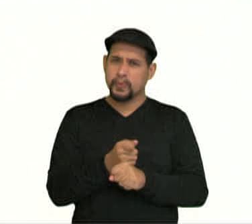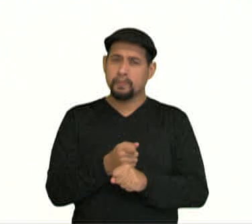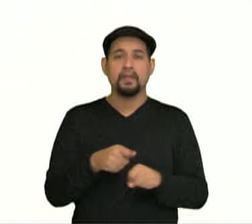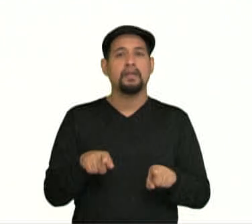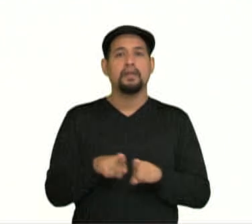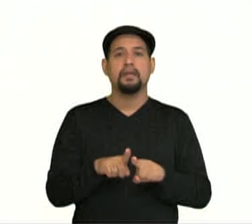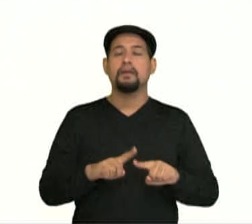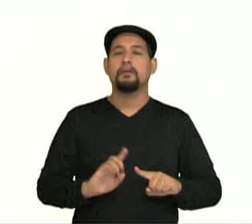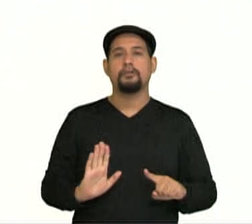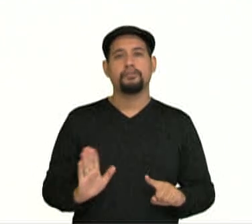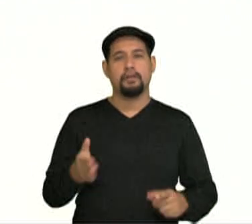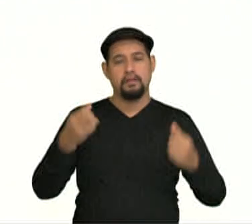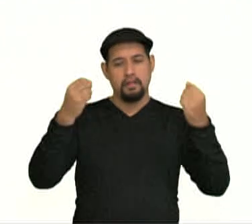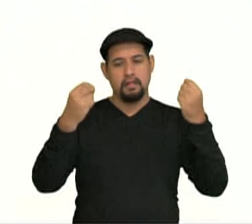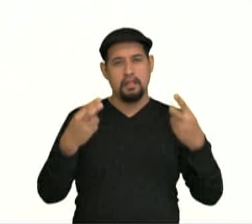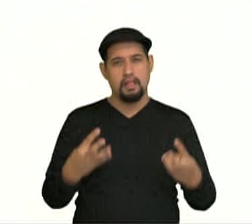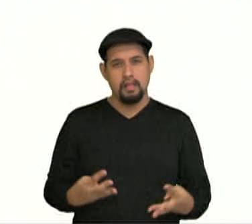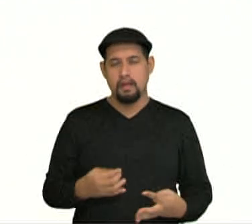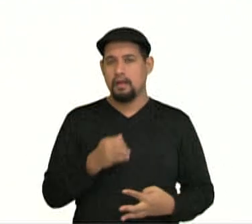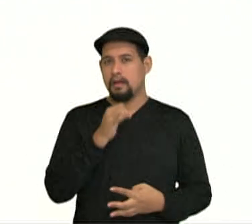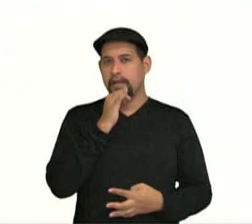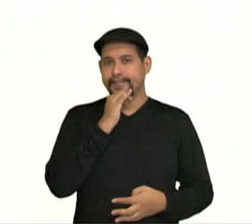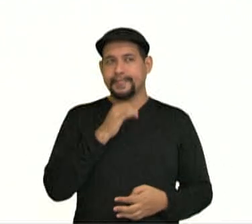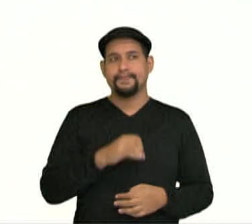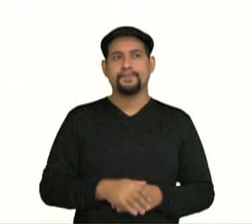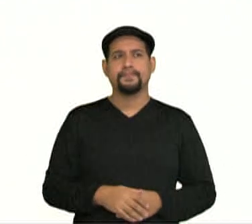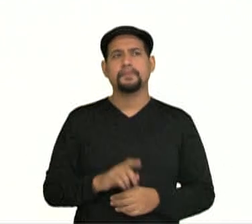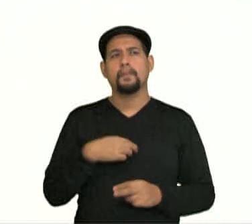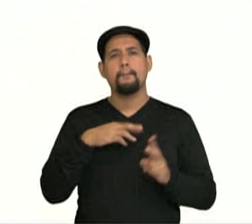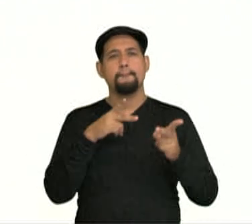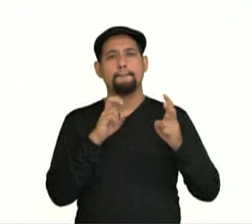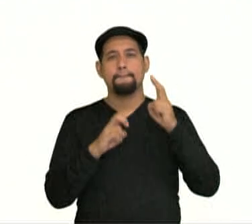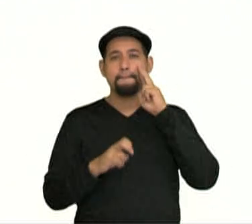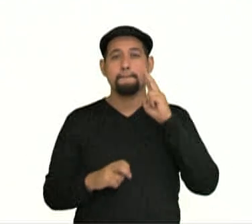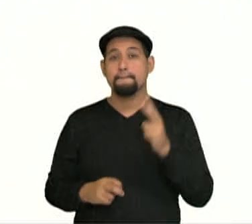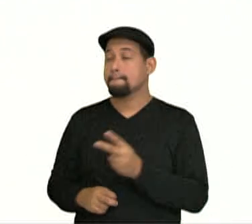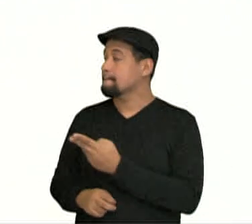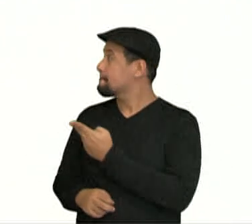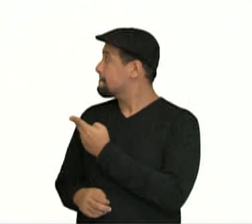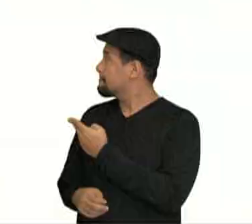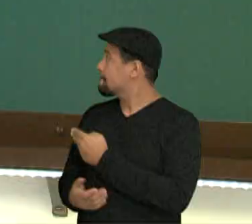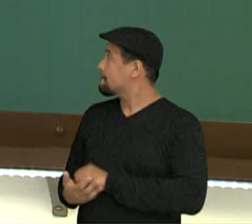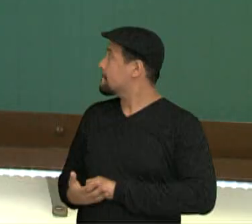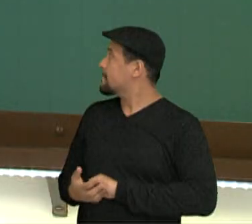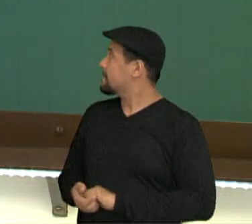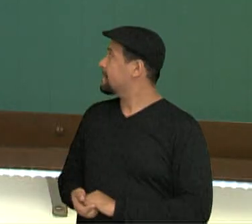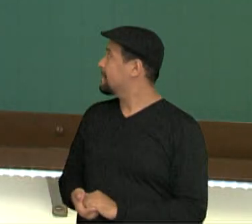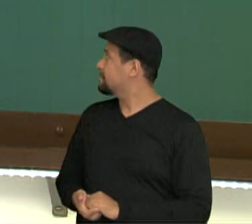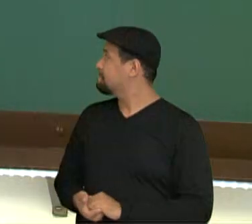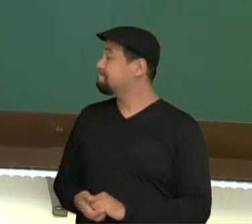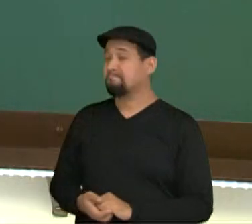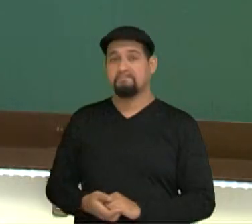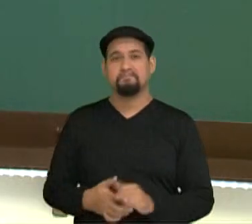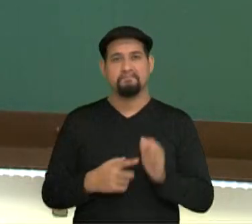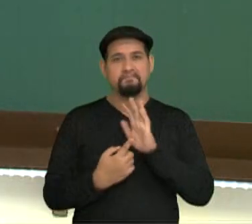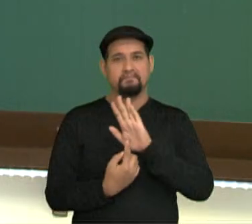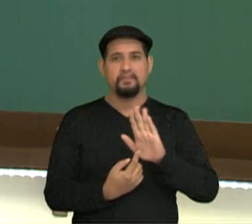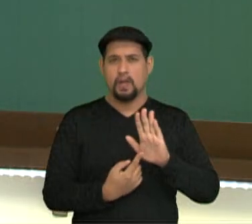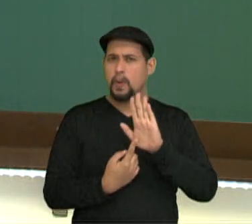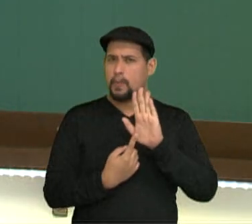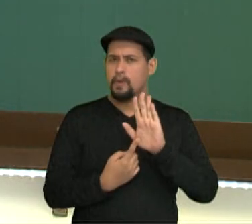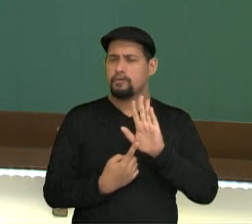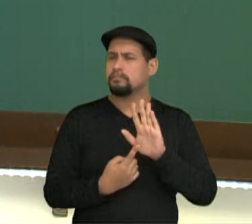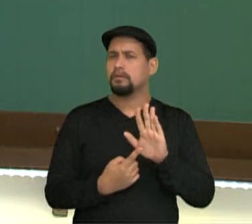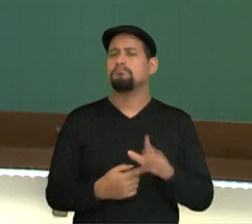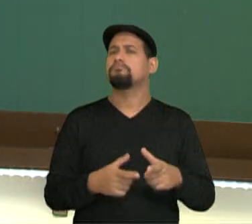aí eu citei para você alguns exemplos que podem ser identificados aqui, ó. Nessa imagem que vai aparecer do lado direito da sua